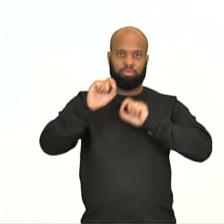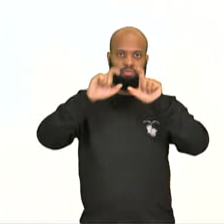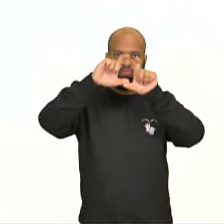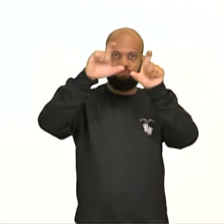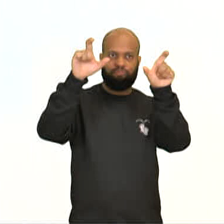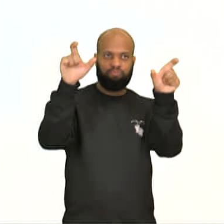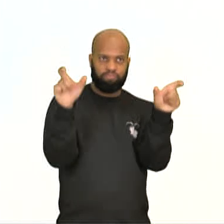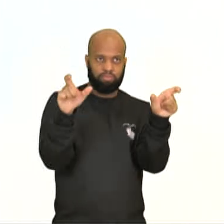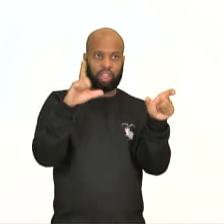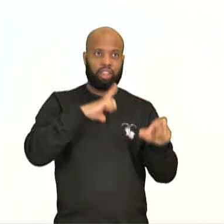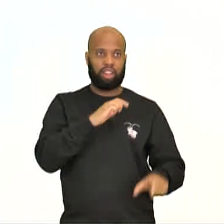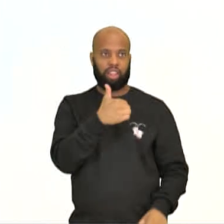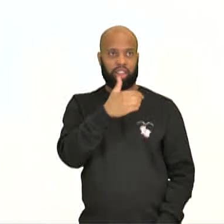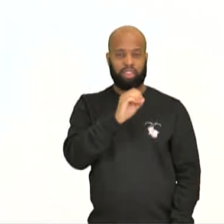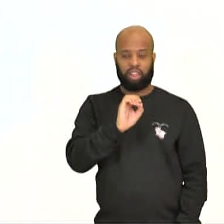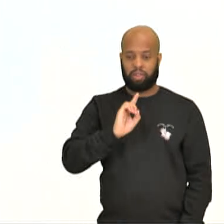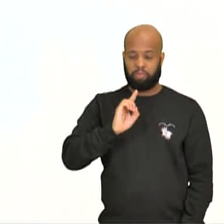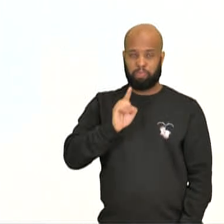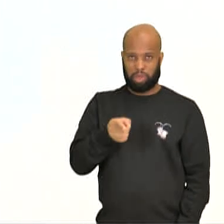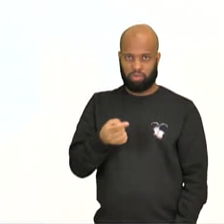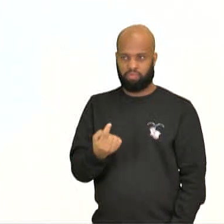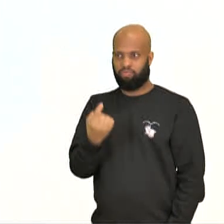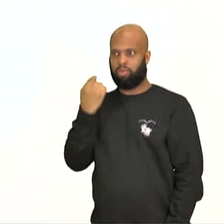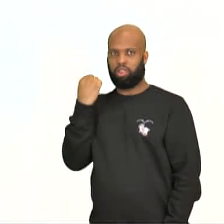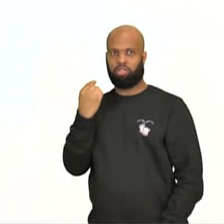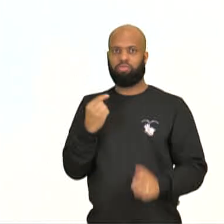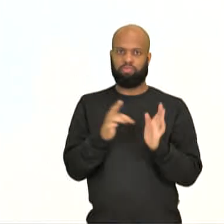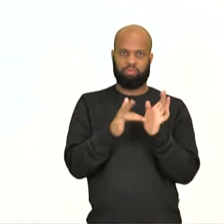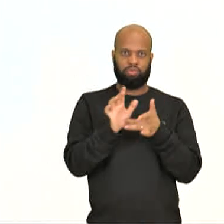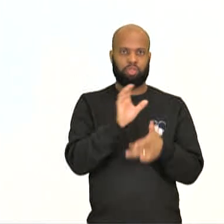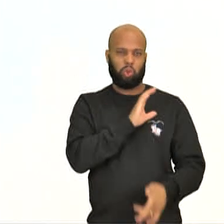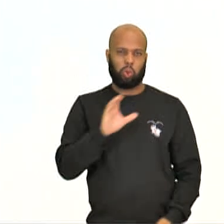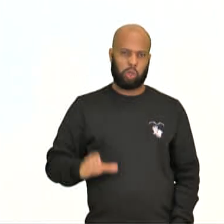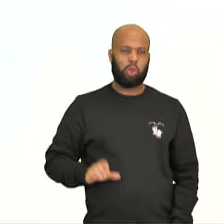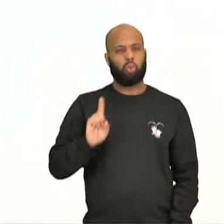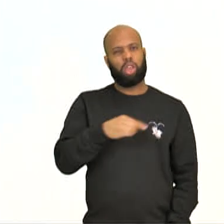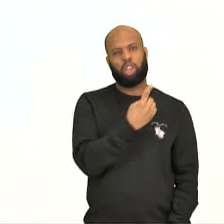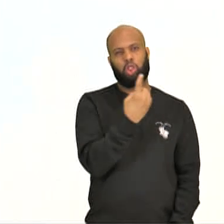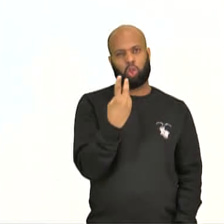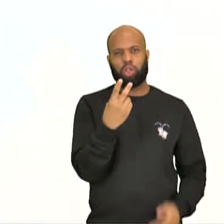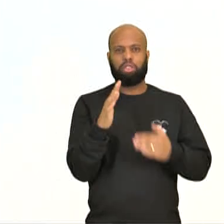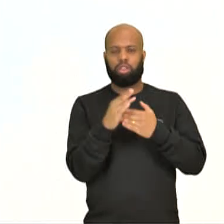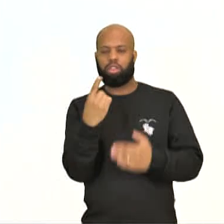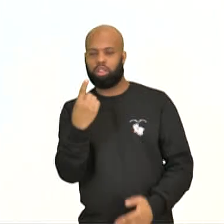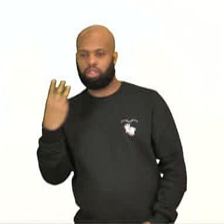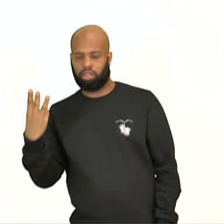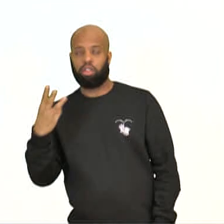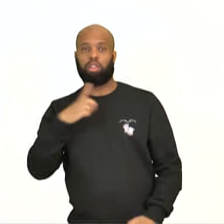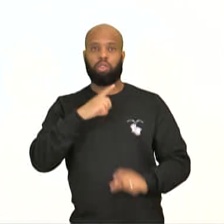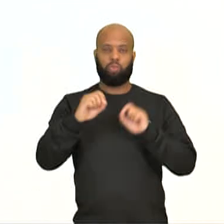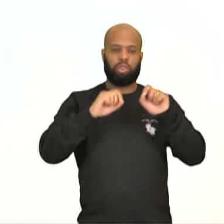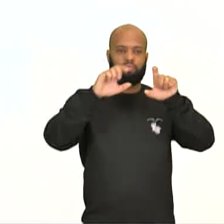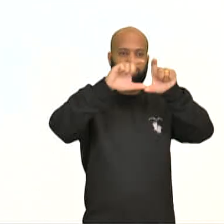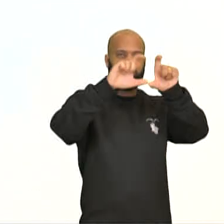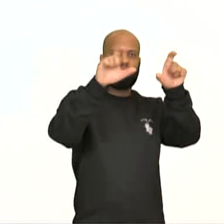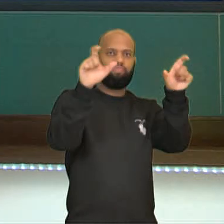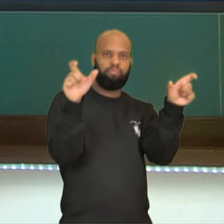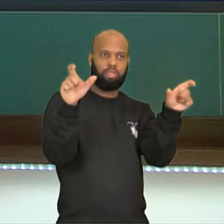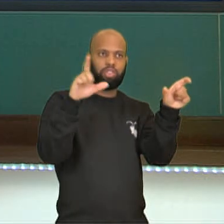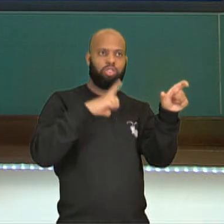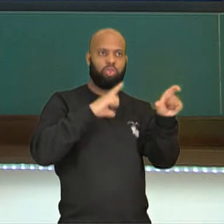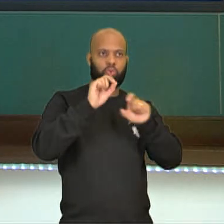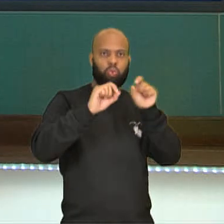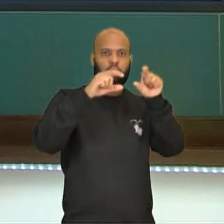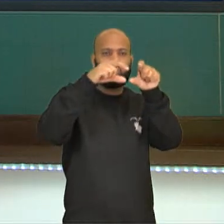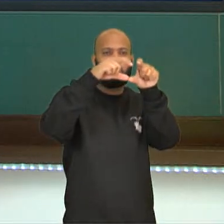glaciação, 10 mil anos antes de Cristo. Na verdade, 12 a 13. O nível do mar de Bering era mais baixo e havia um corredor de terra, possível de atravessar. Corredor de